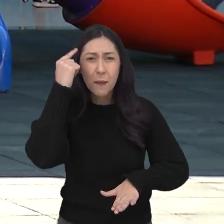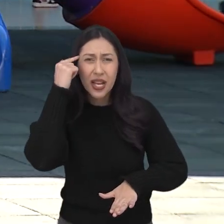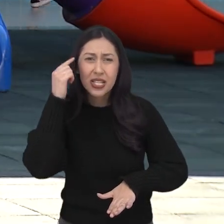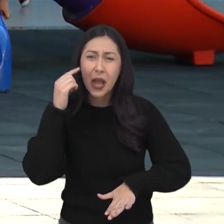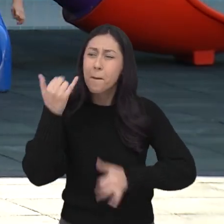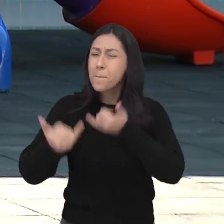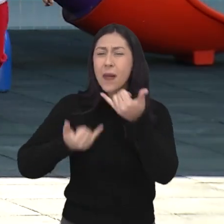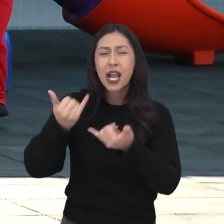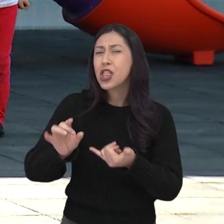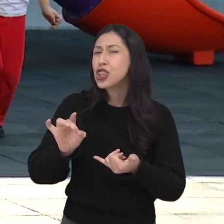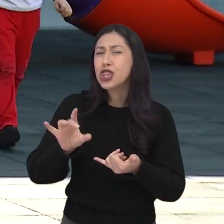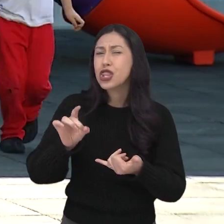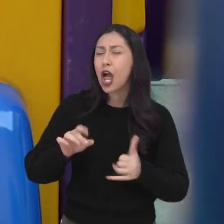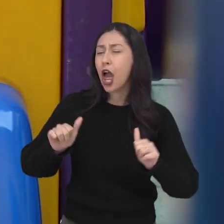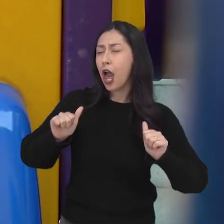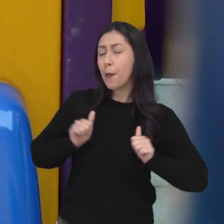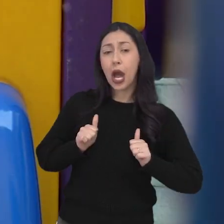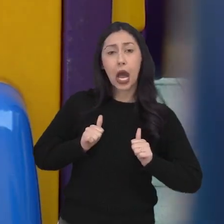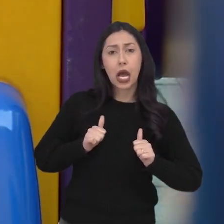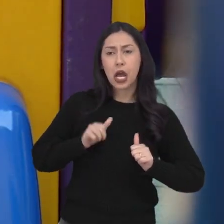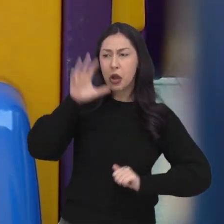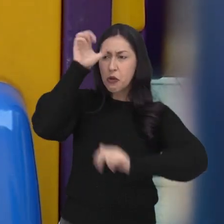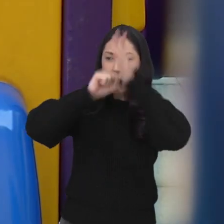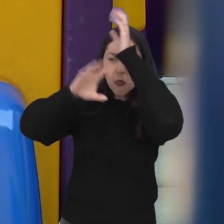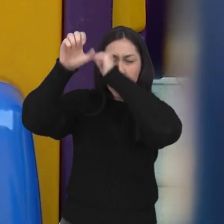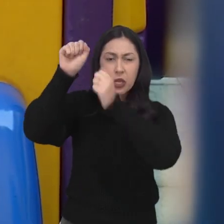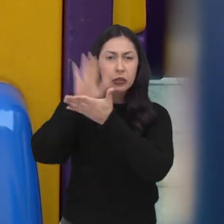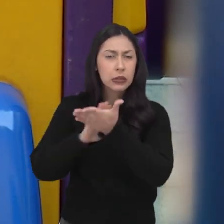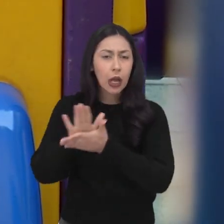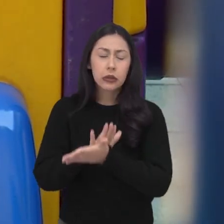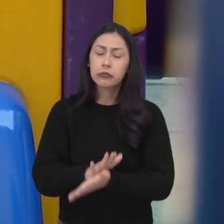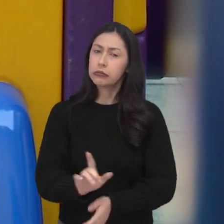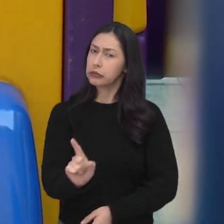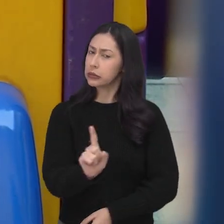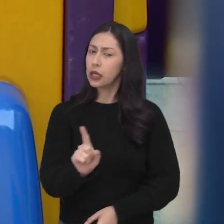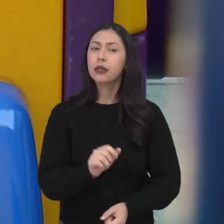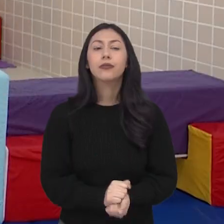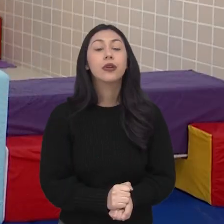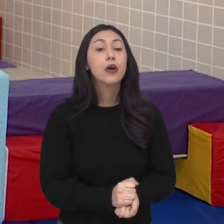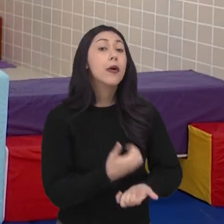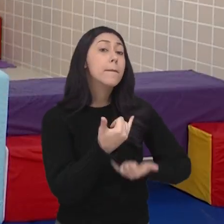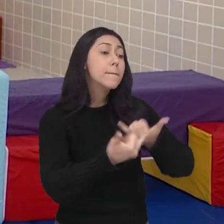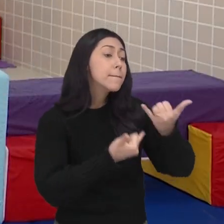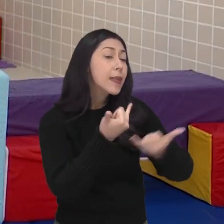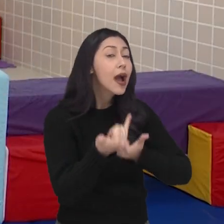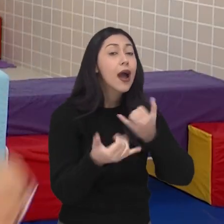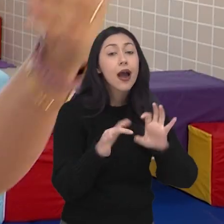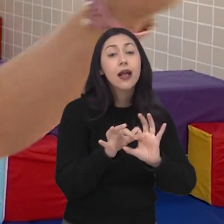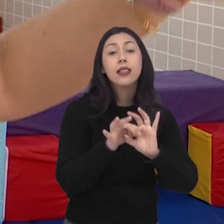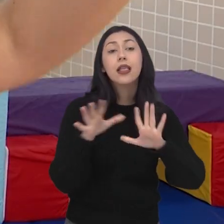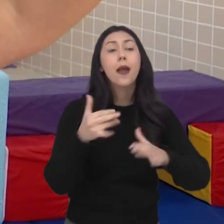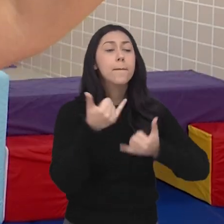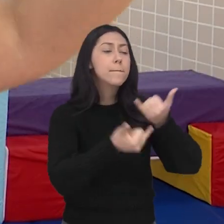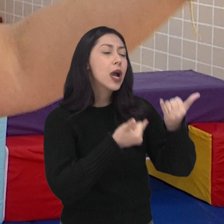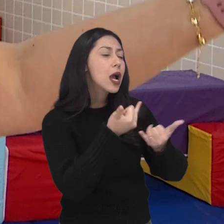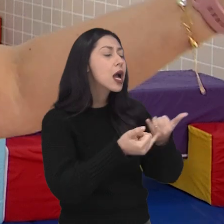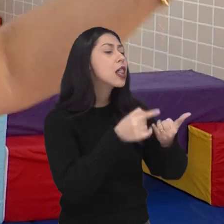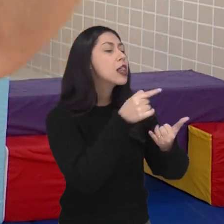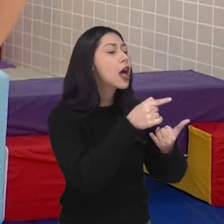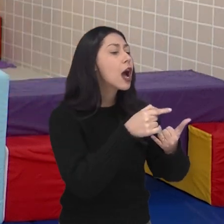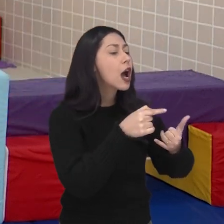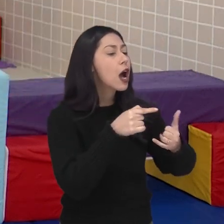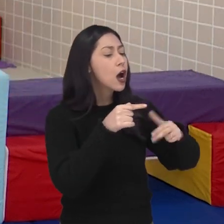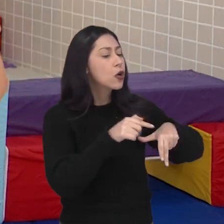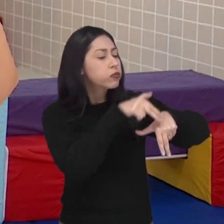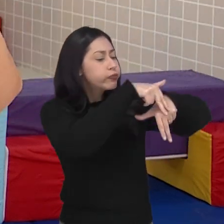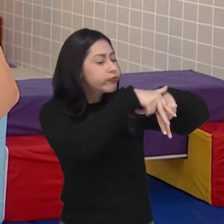pensa que a brincadeira é só um descanso e que a criançada não aprende enquanto brinca. O brincar livre é o brincar no